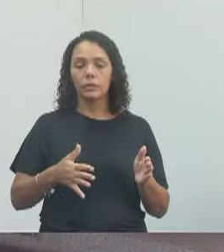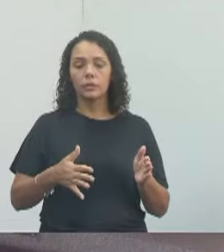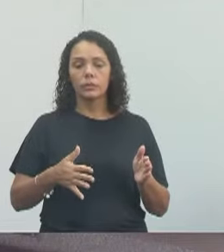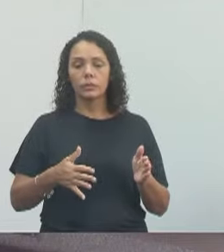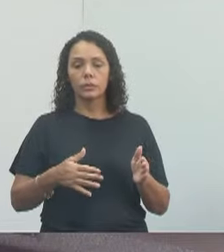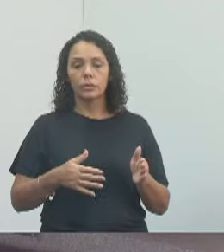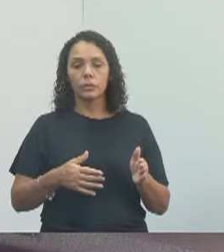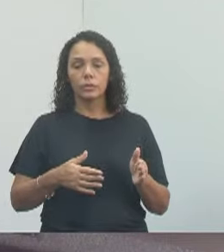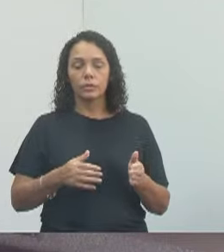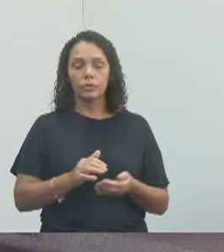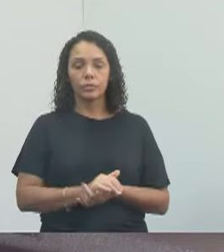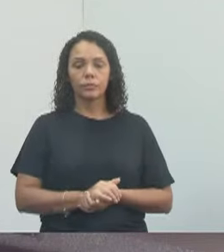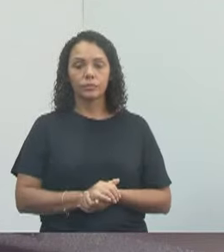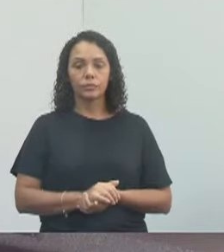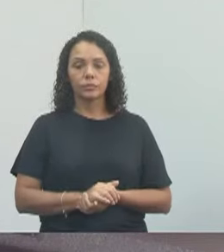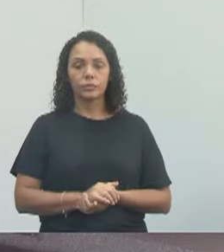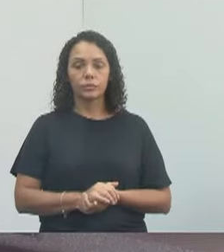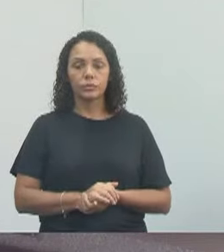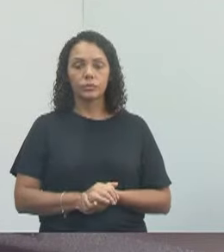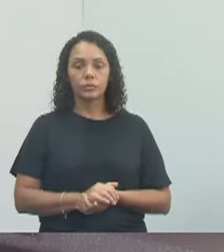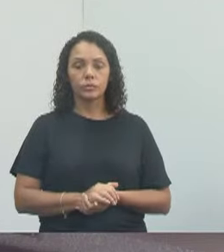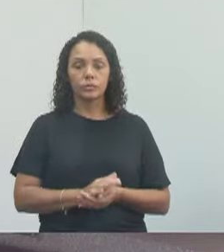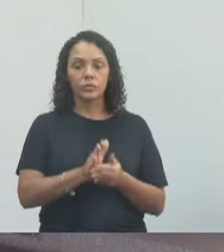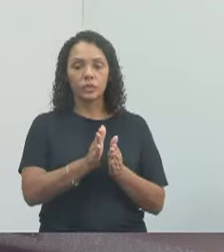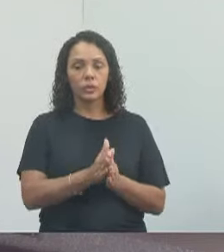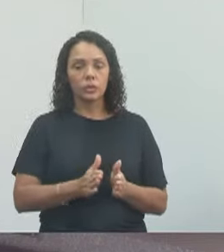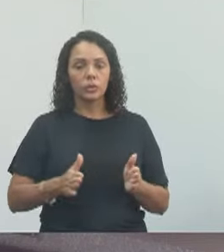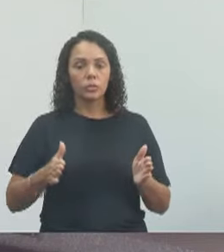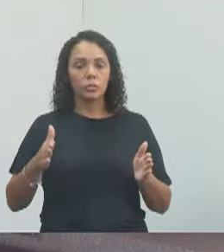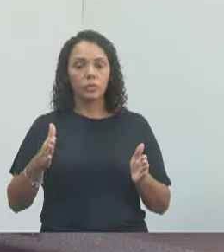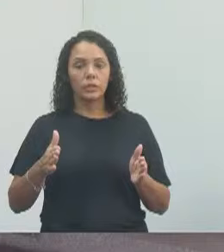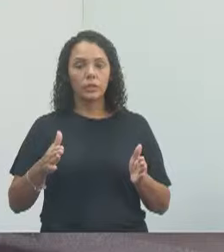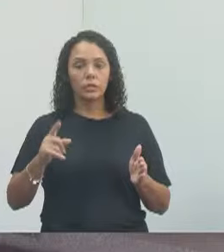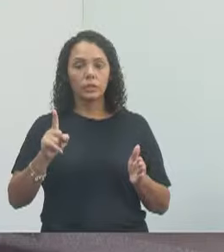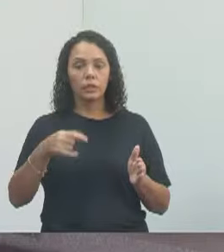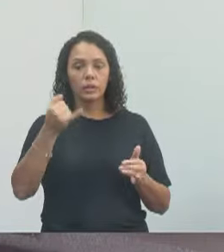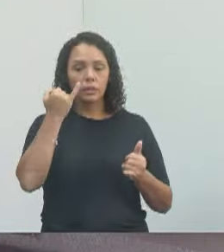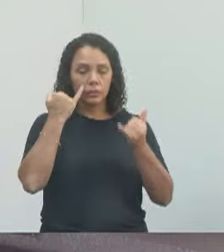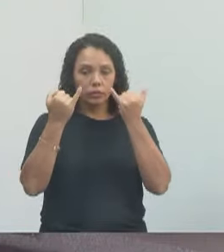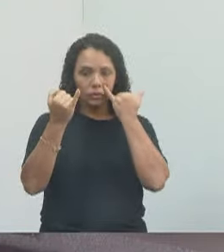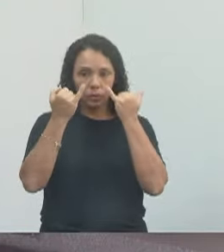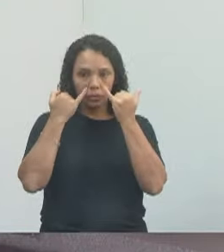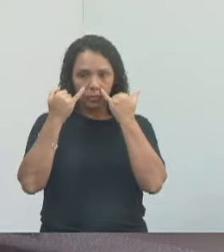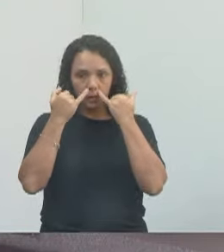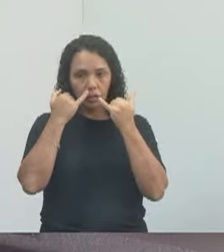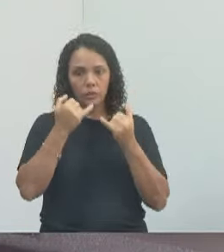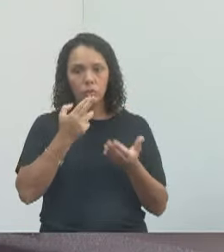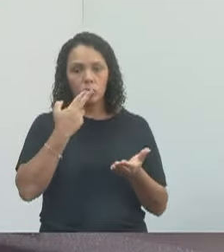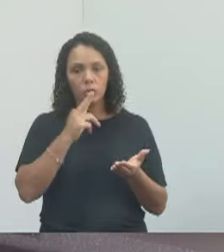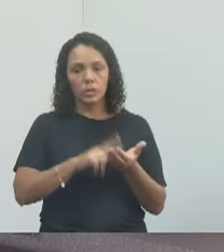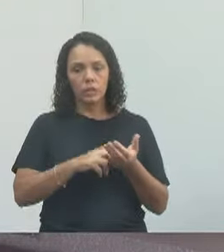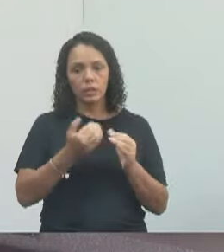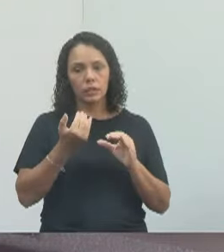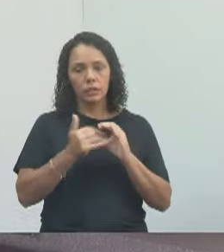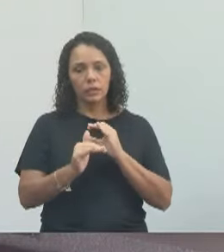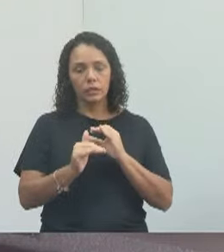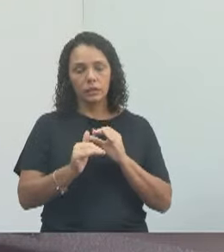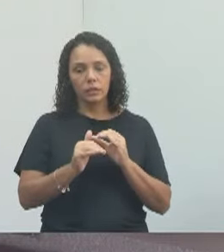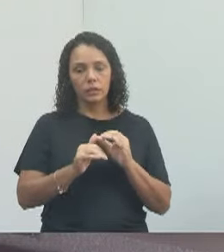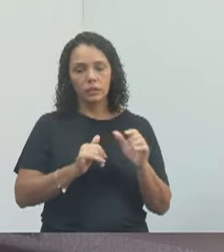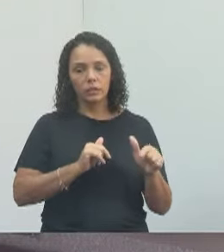o tipo de demandas e este prazo respectivamente é informado na carta de cada tipo de